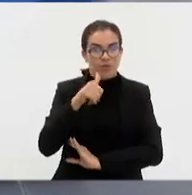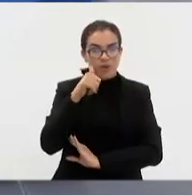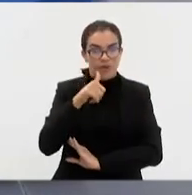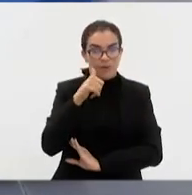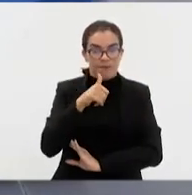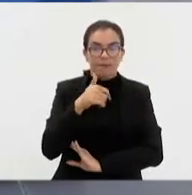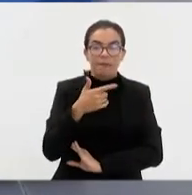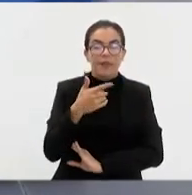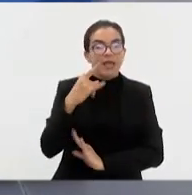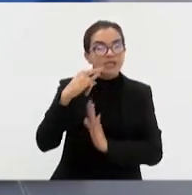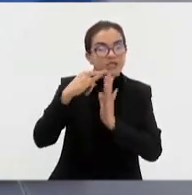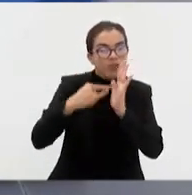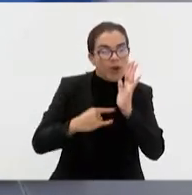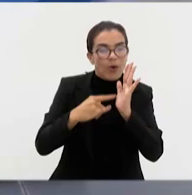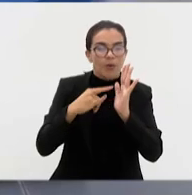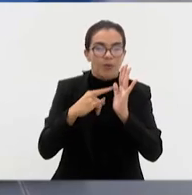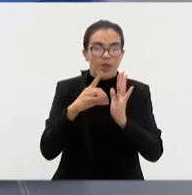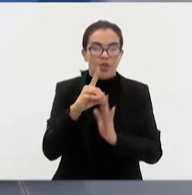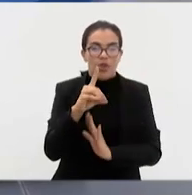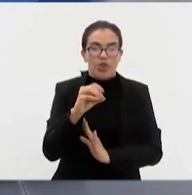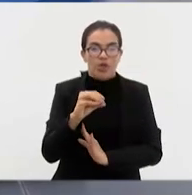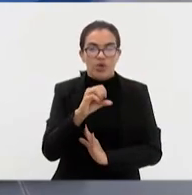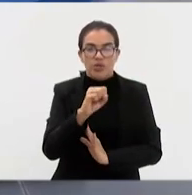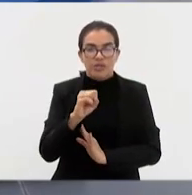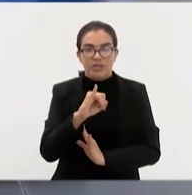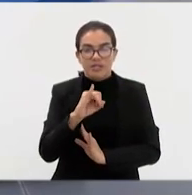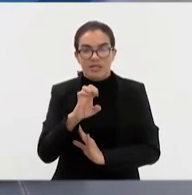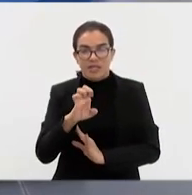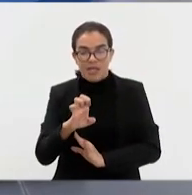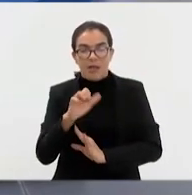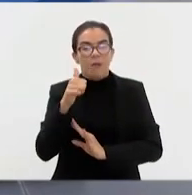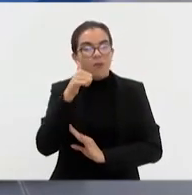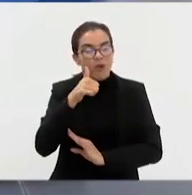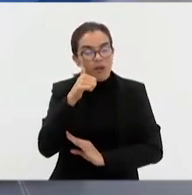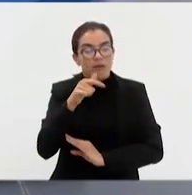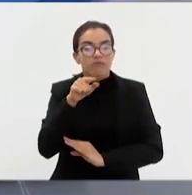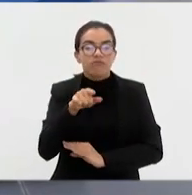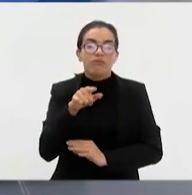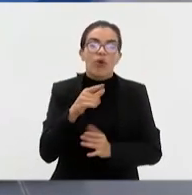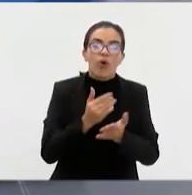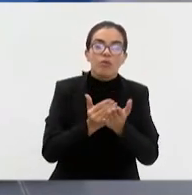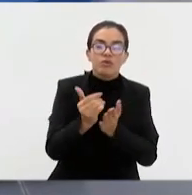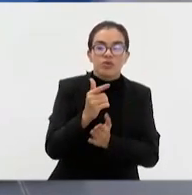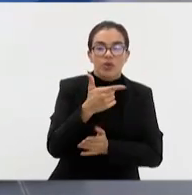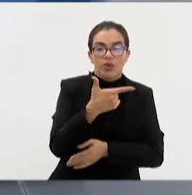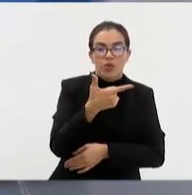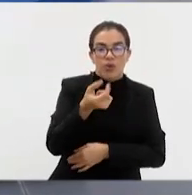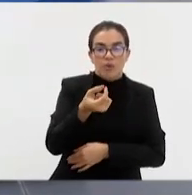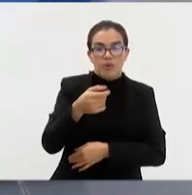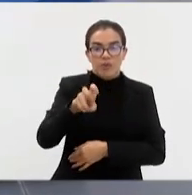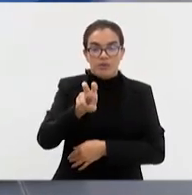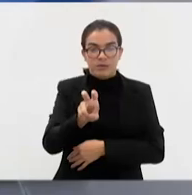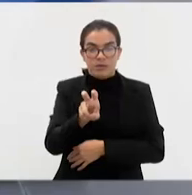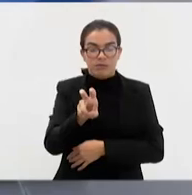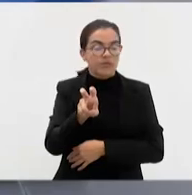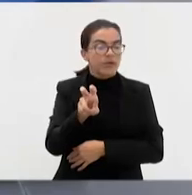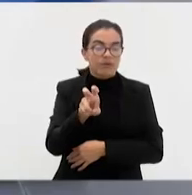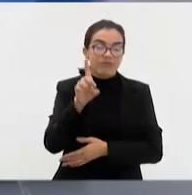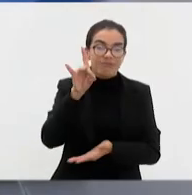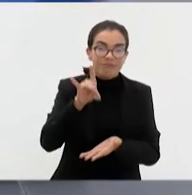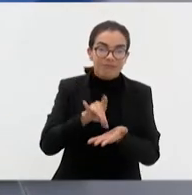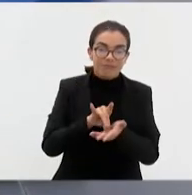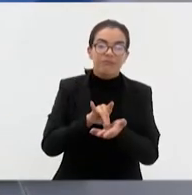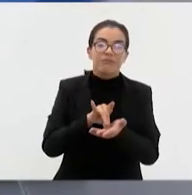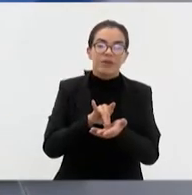mente que o dossiê Mulher existe desde 2005 e que, ao longo desse tempo, ele foi, na